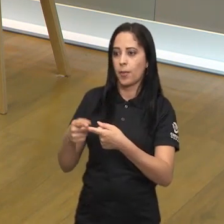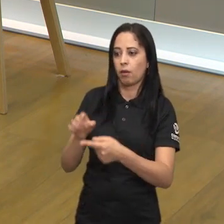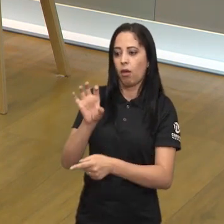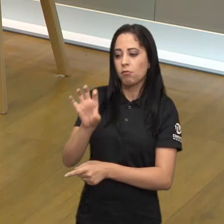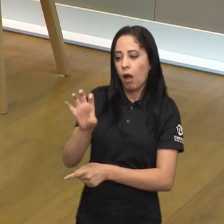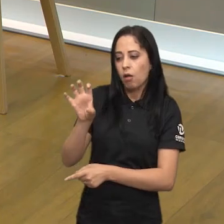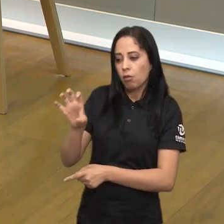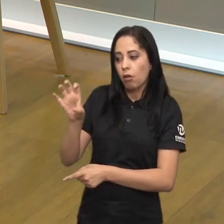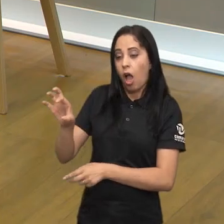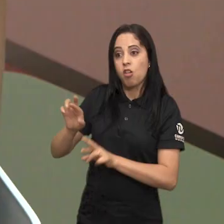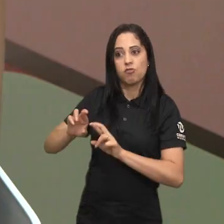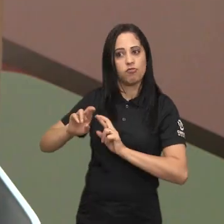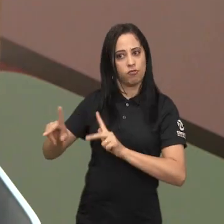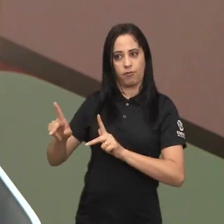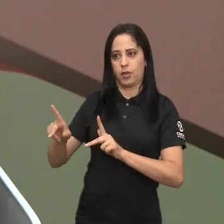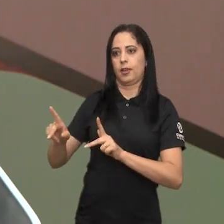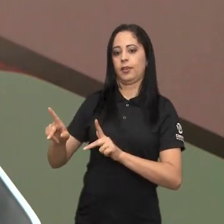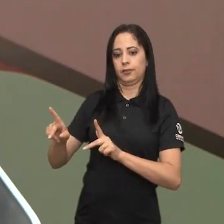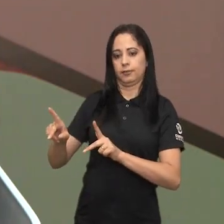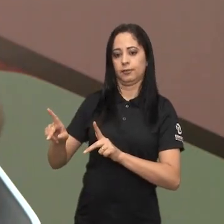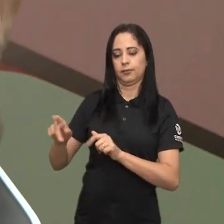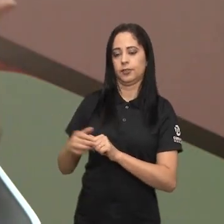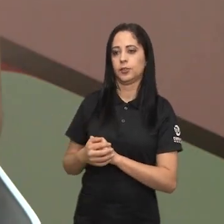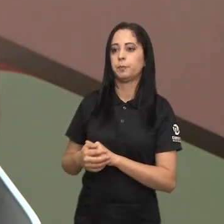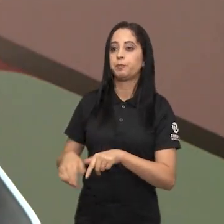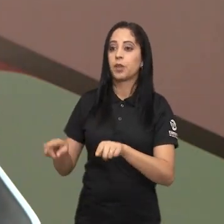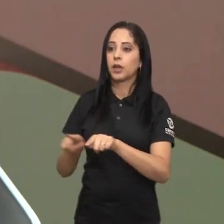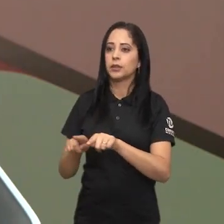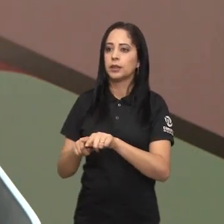com as dosagens hormonais, e saber